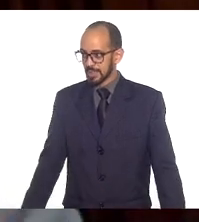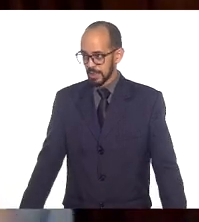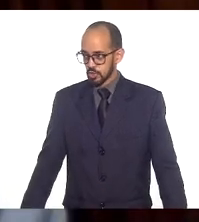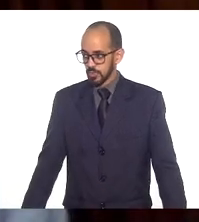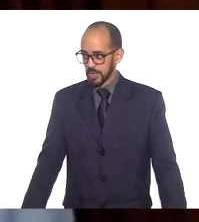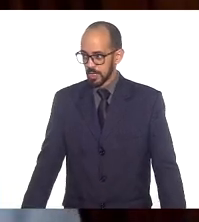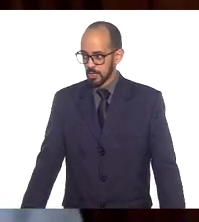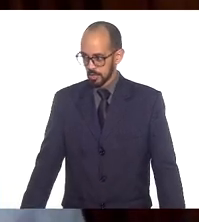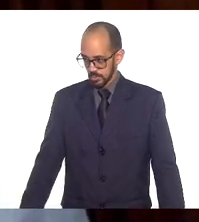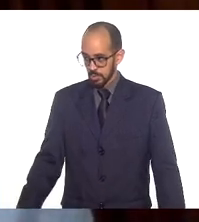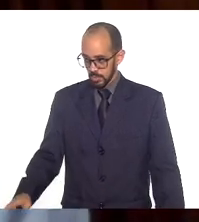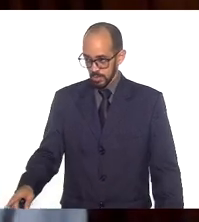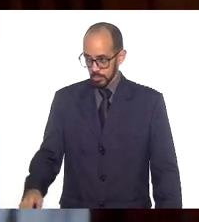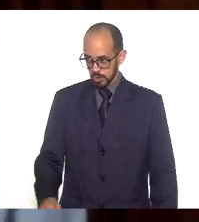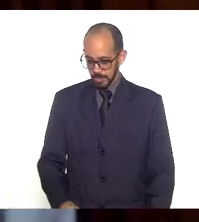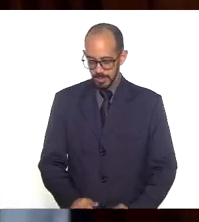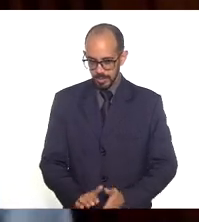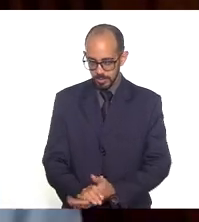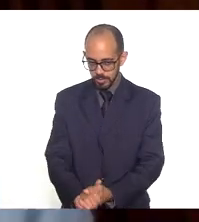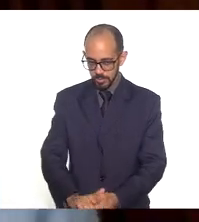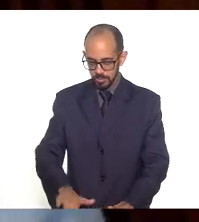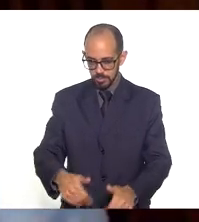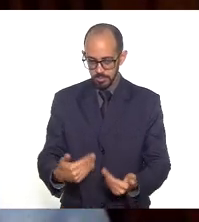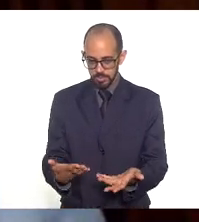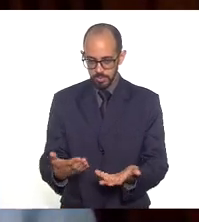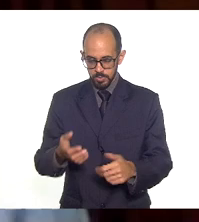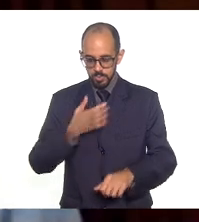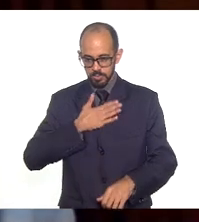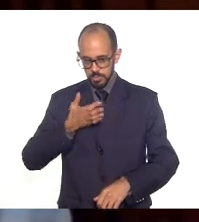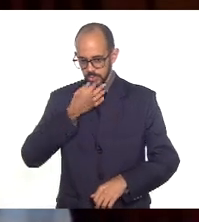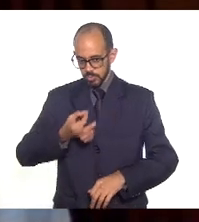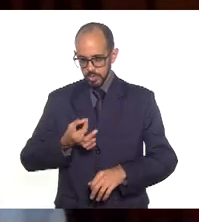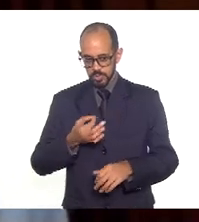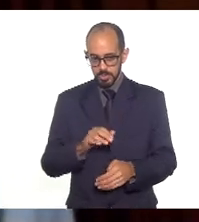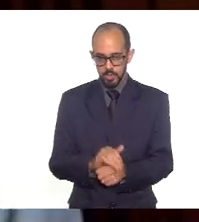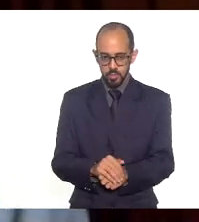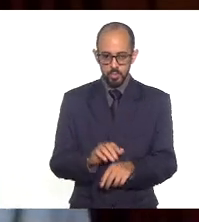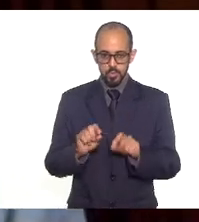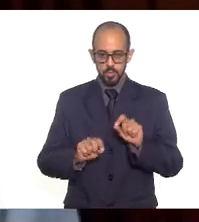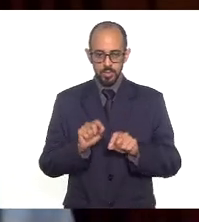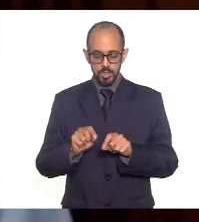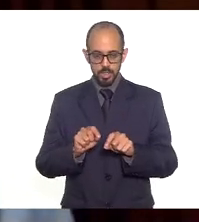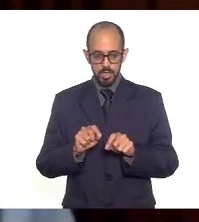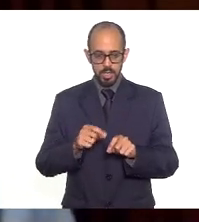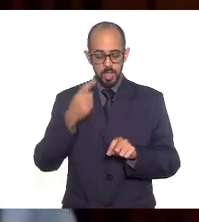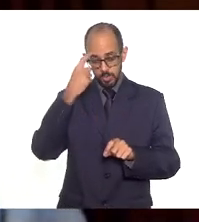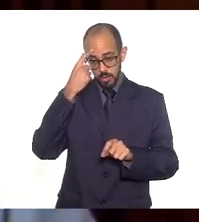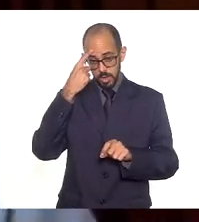Eu também tenho uma sugestão aqui, nosso entendimento aqui, o ideal seria alterar a lei